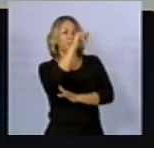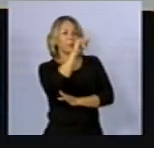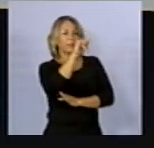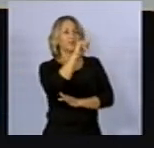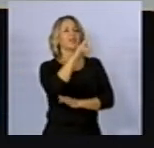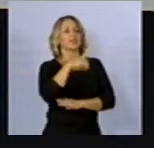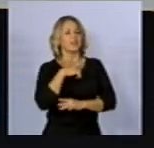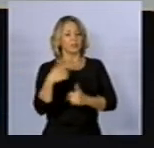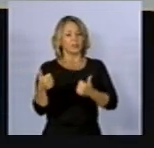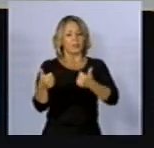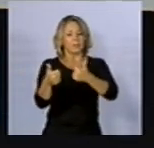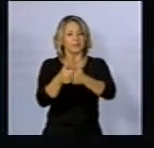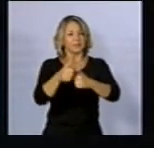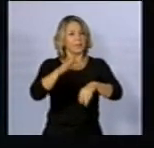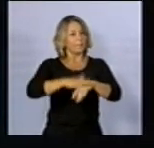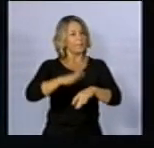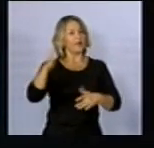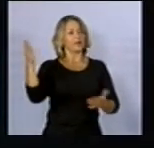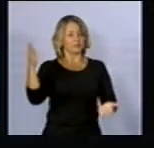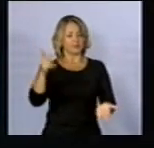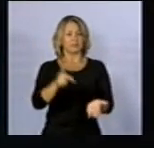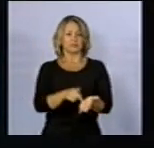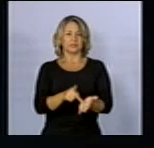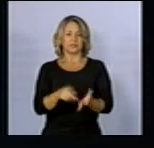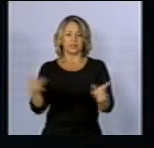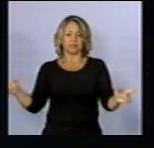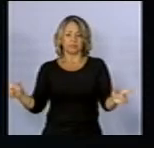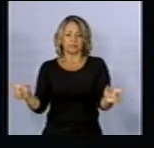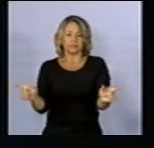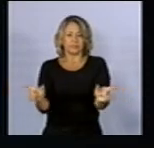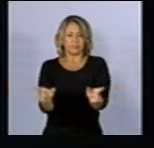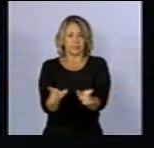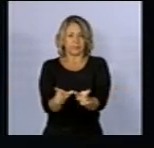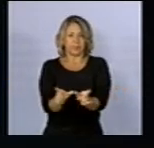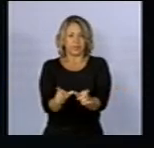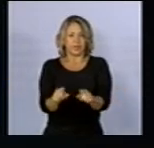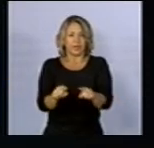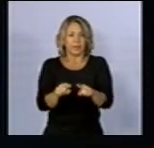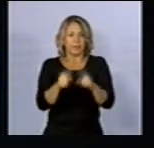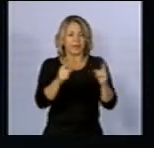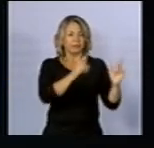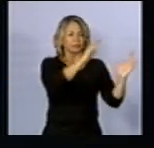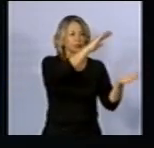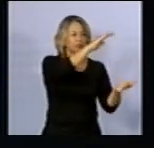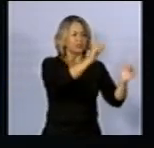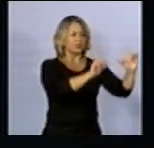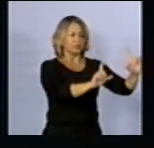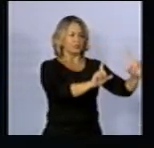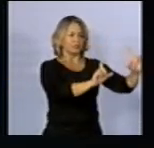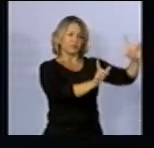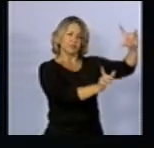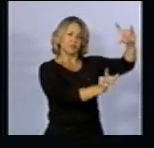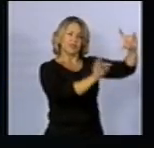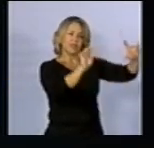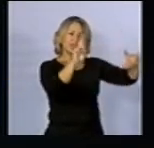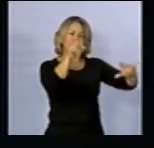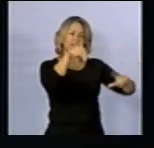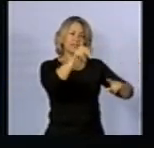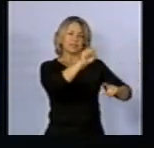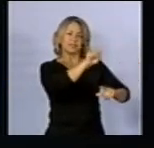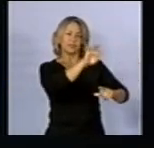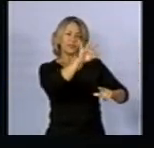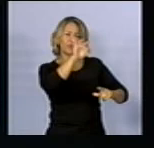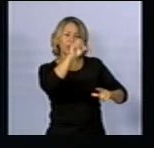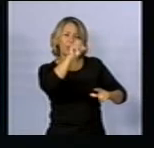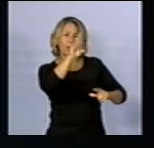há uma proximidade maior, é isso? Há uma proximidade maior, mas nos transformadores elétricos e nos circuitos primários,